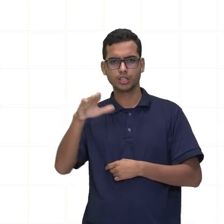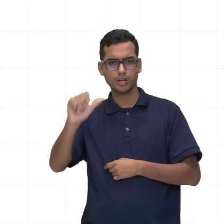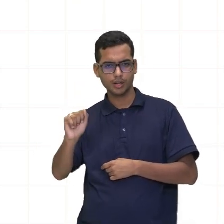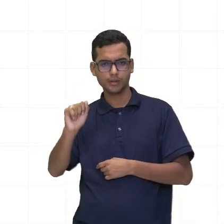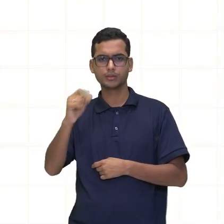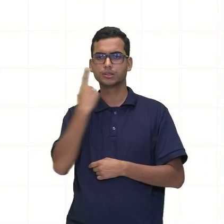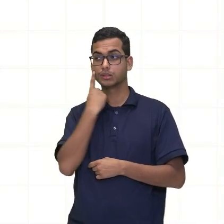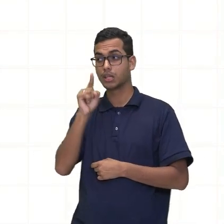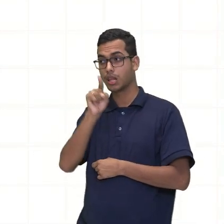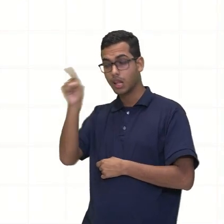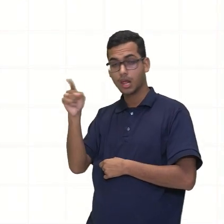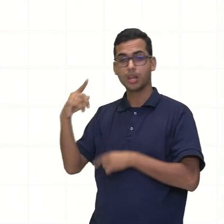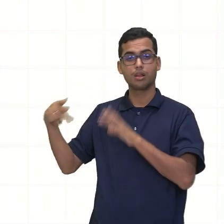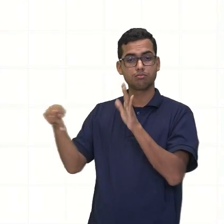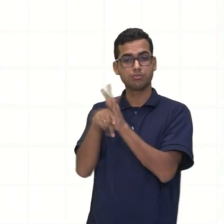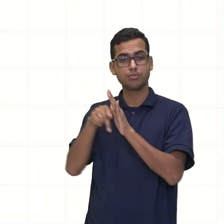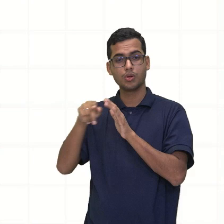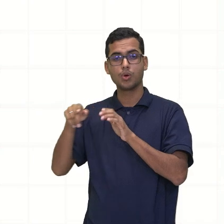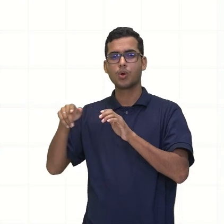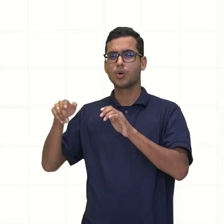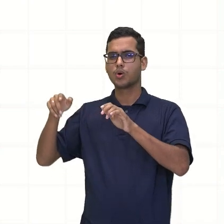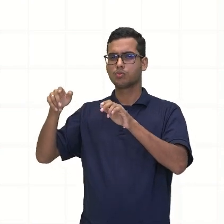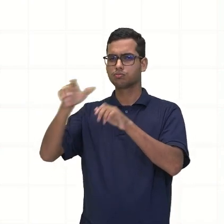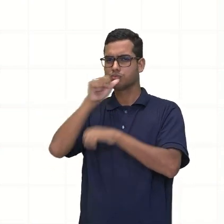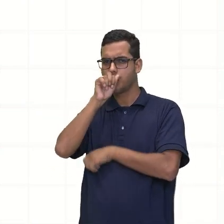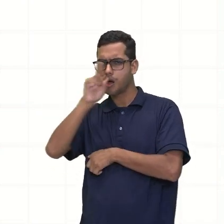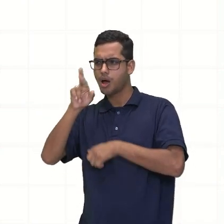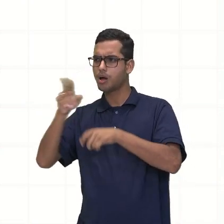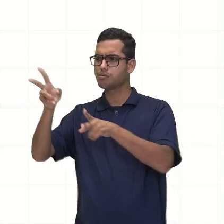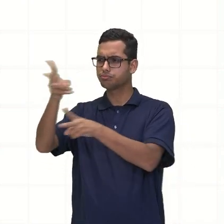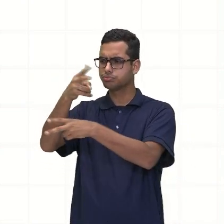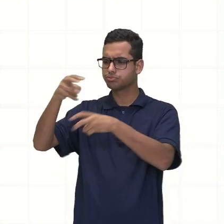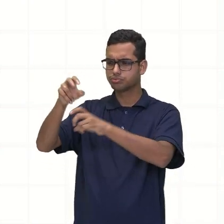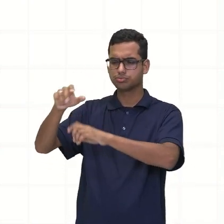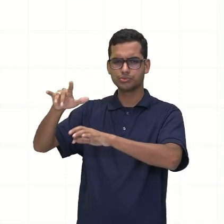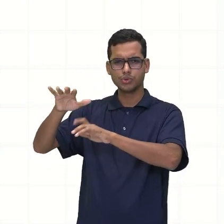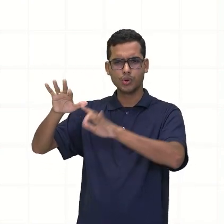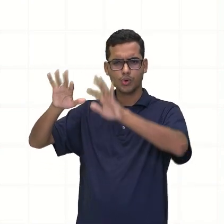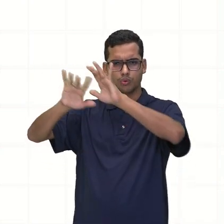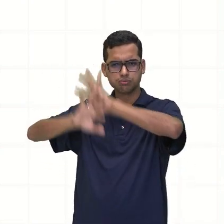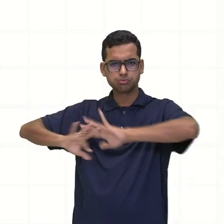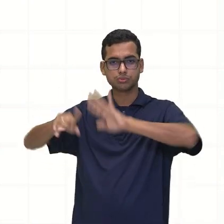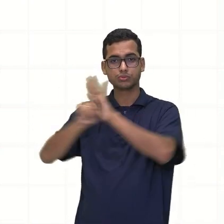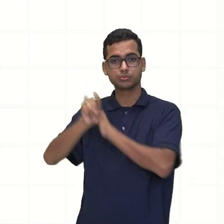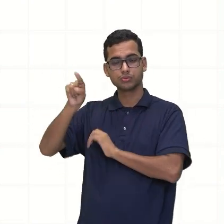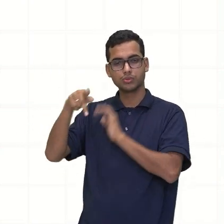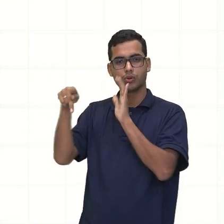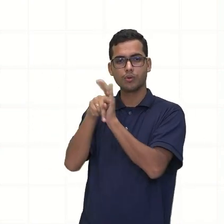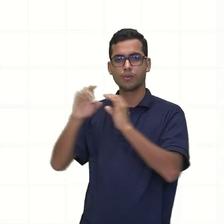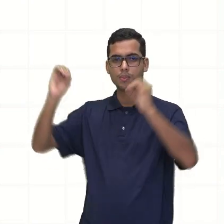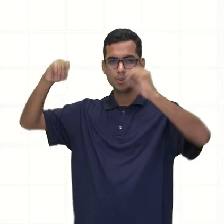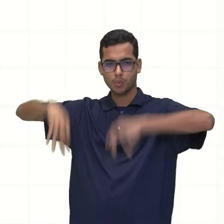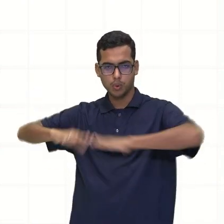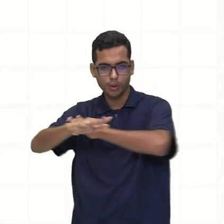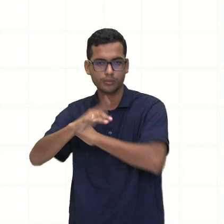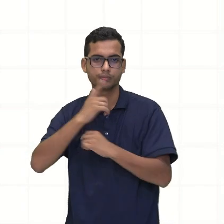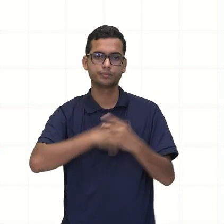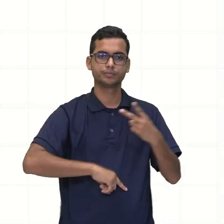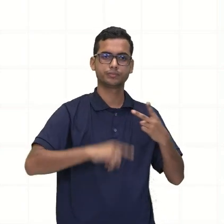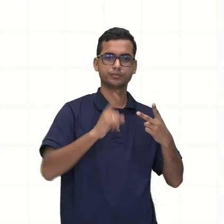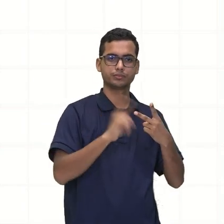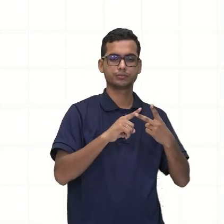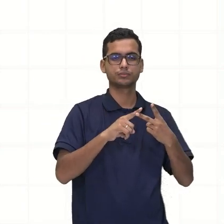Oceano Atlântico, tá bom? E aí a gente tem a definição de cada uma delas que vai influenciar nas características